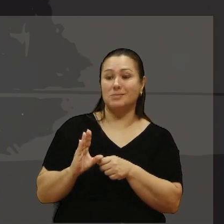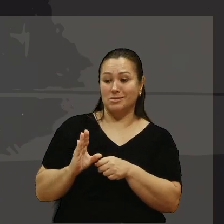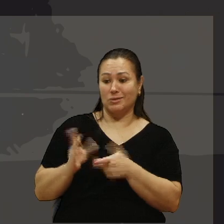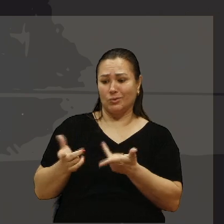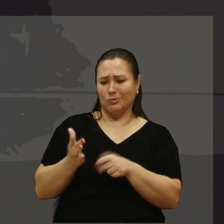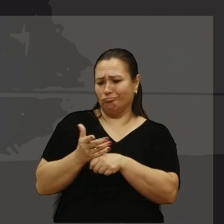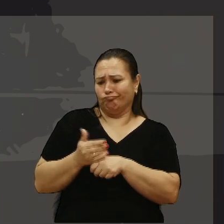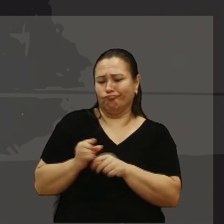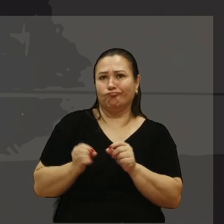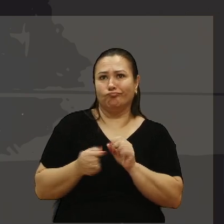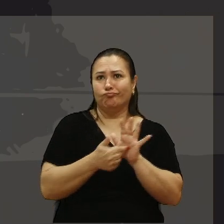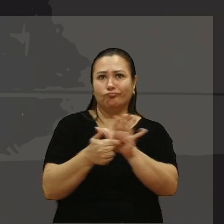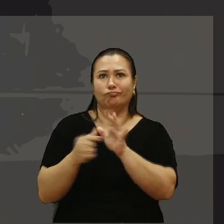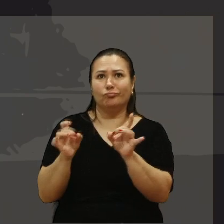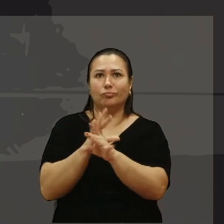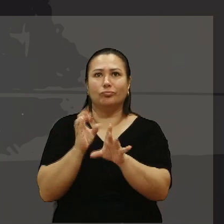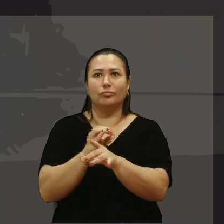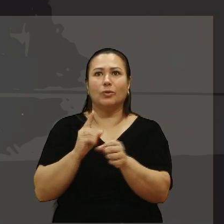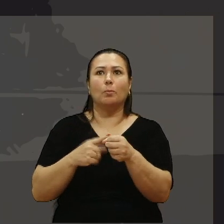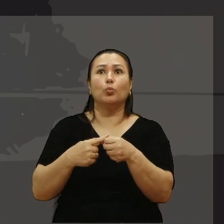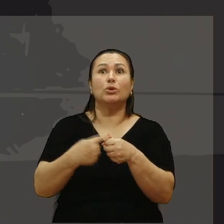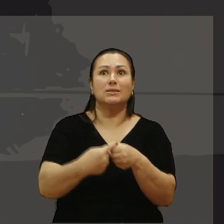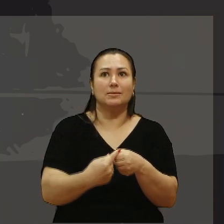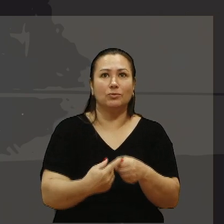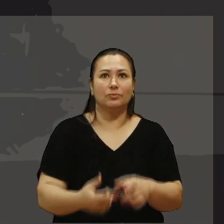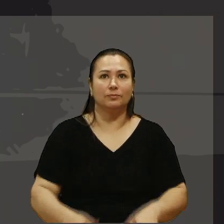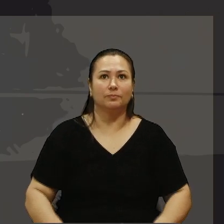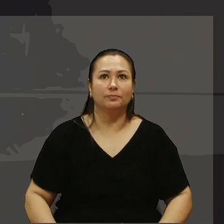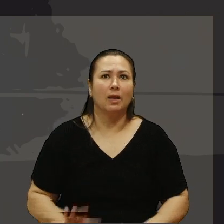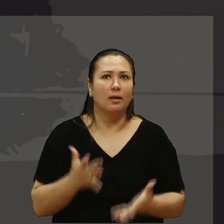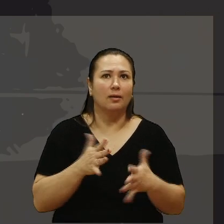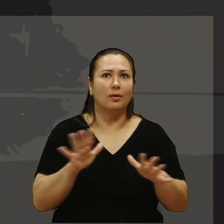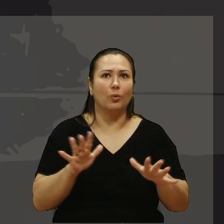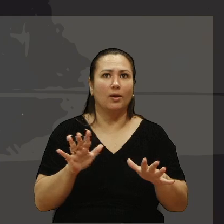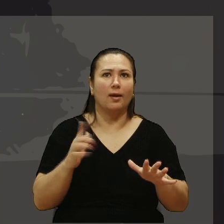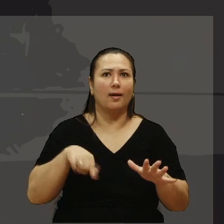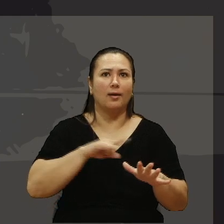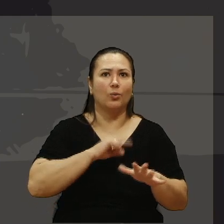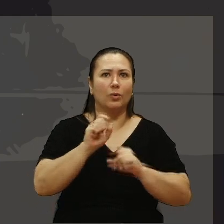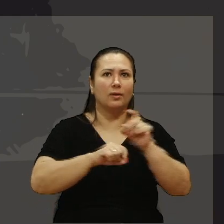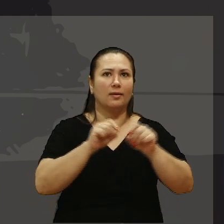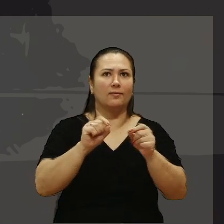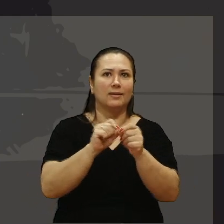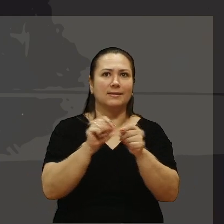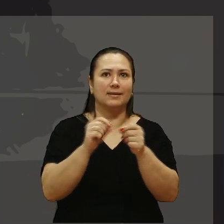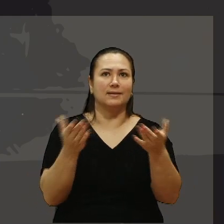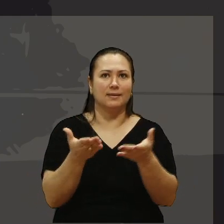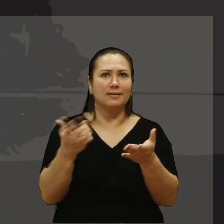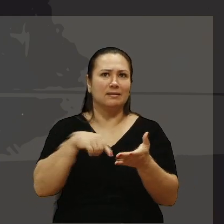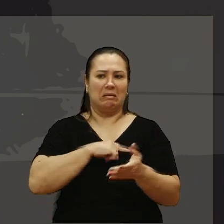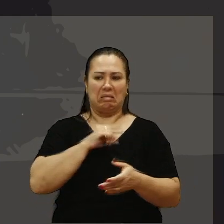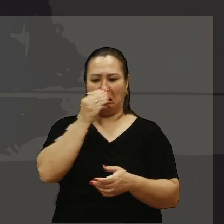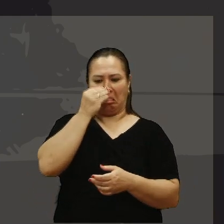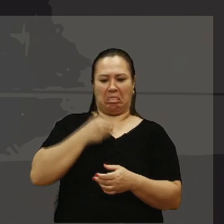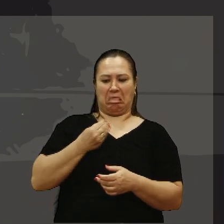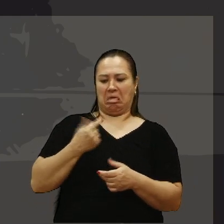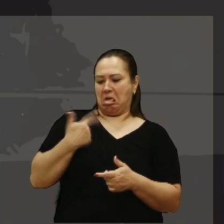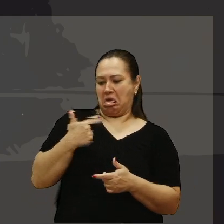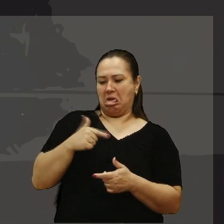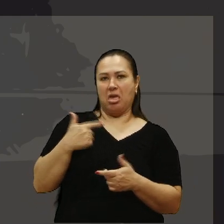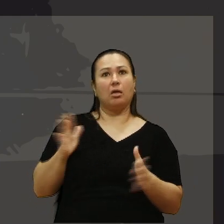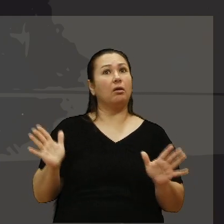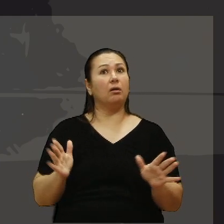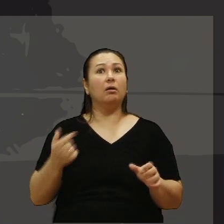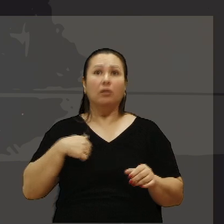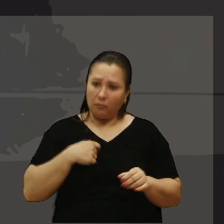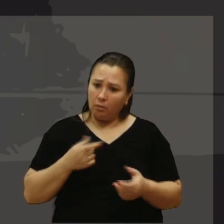agora. Tá? Os municípios. E eu não quero, presidente, fazer isso para essas pessoas que ficam debochando da gente. Eu tenho que debulhar certificado